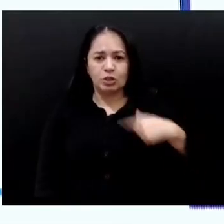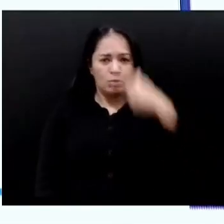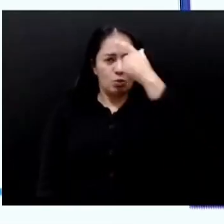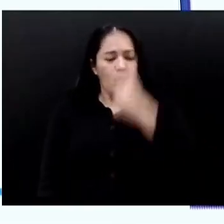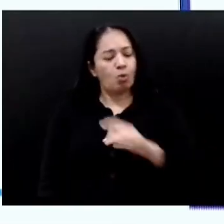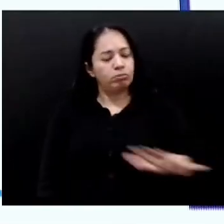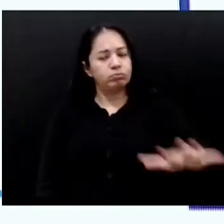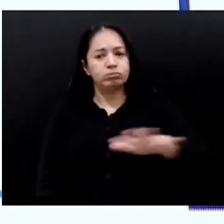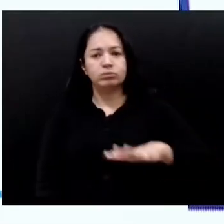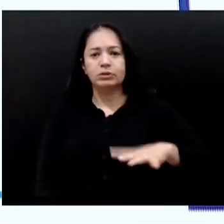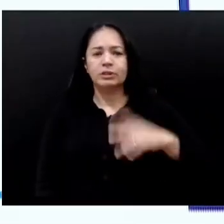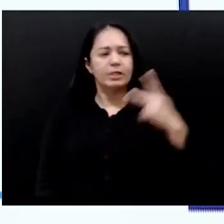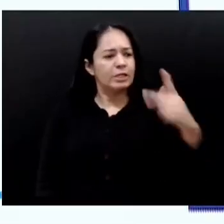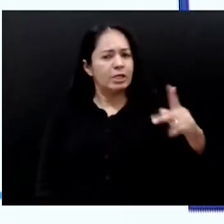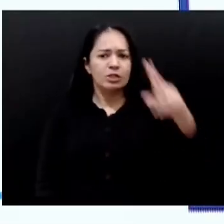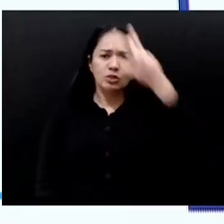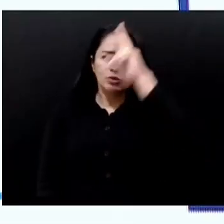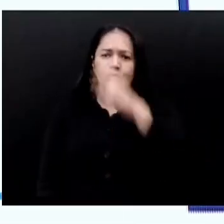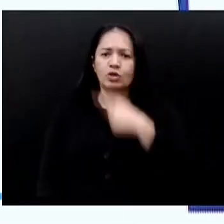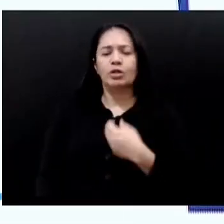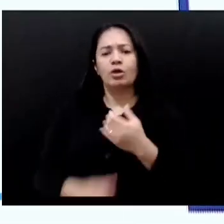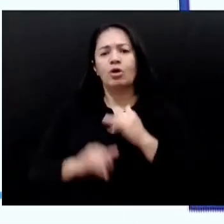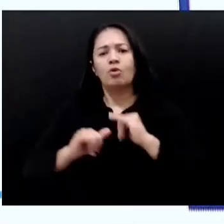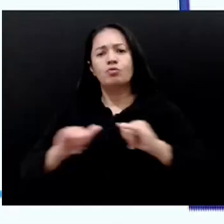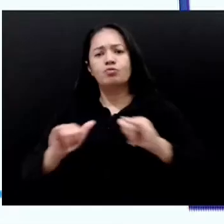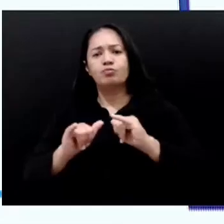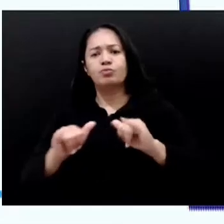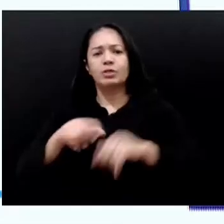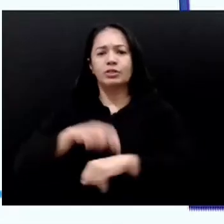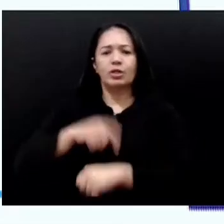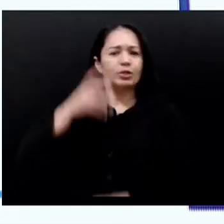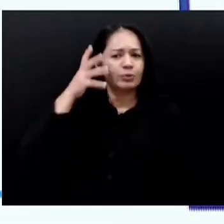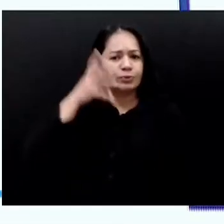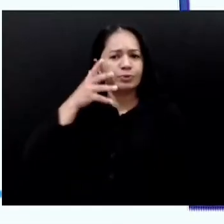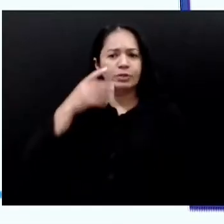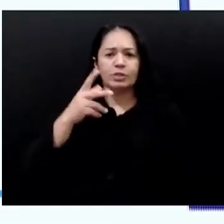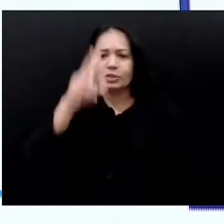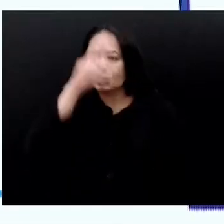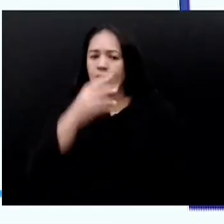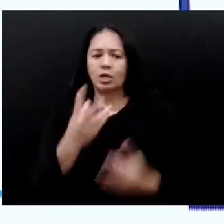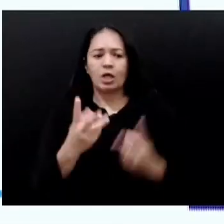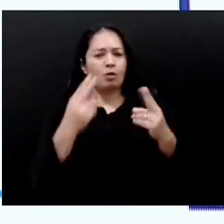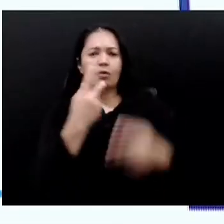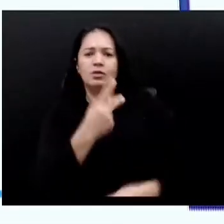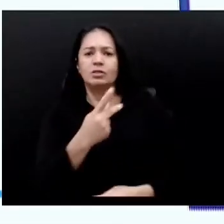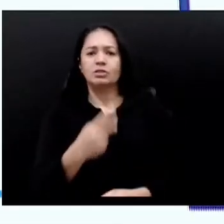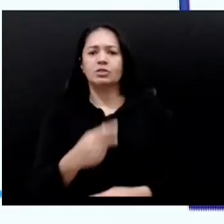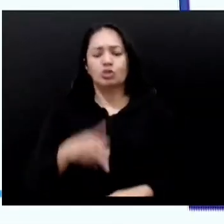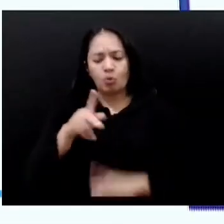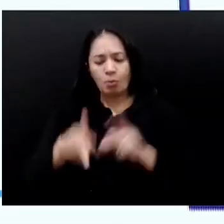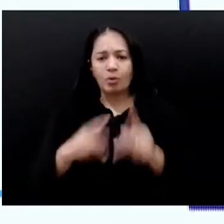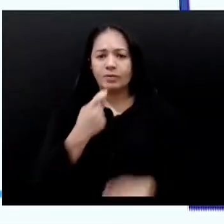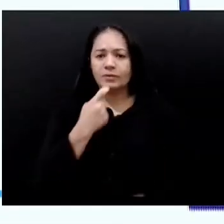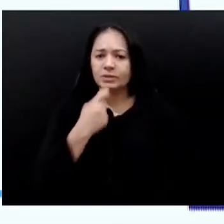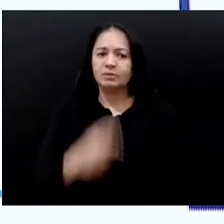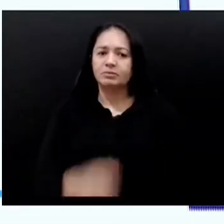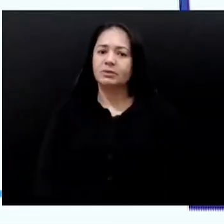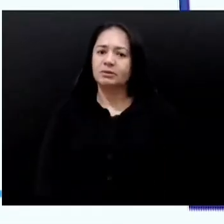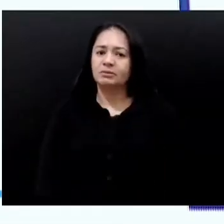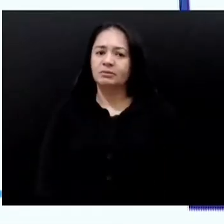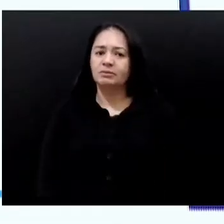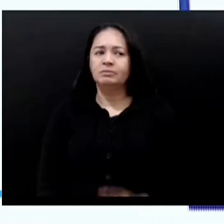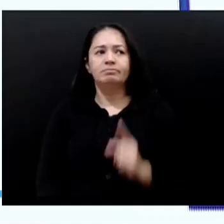história. Quando eu faço as palestras, eu conto histórias como a sua, né, de campineiros que encontraram na